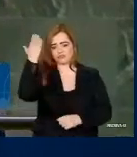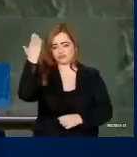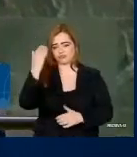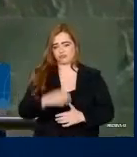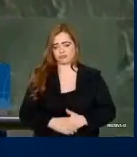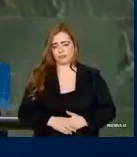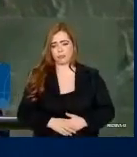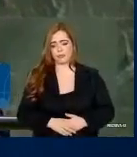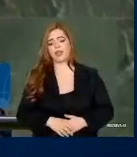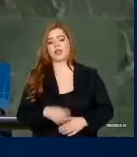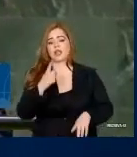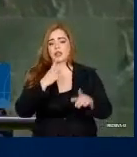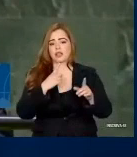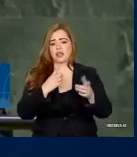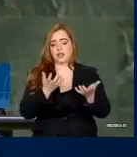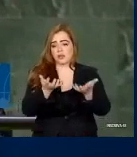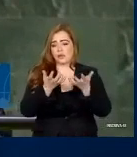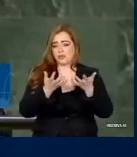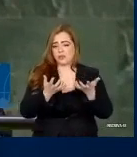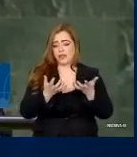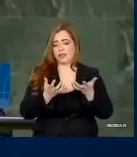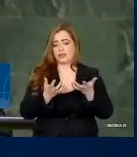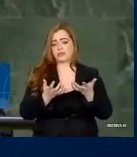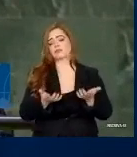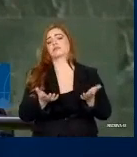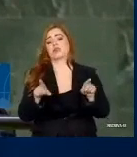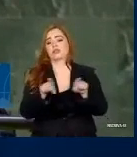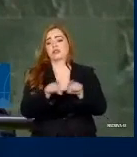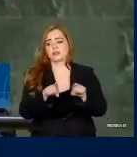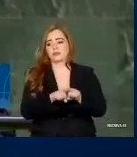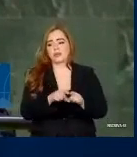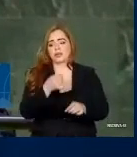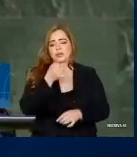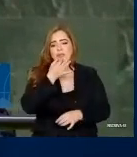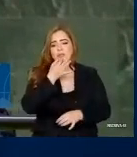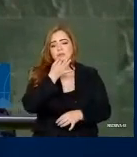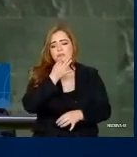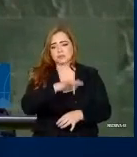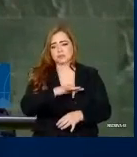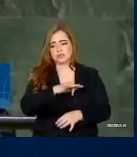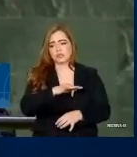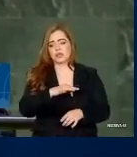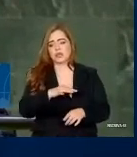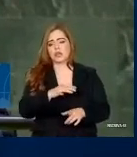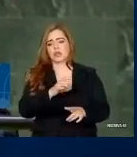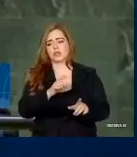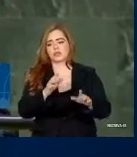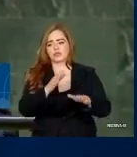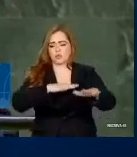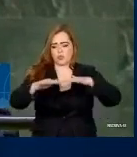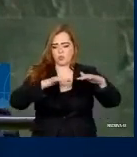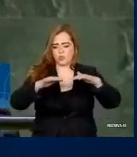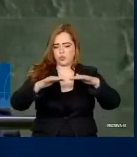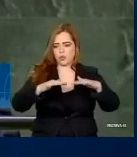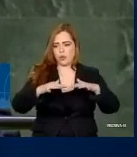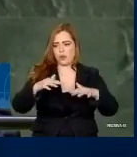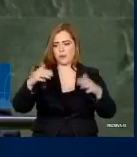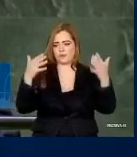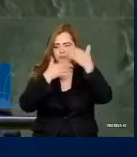guerra pode ser que tenha levado também a esses países terem dado uma ignorada